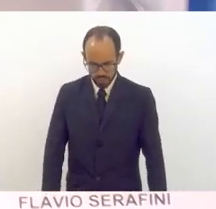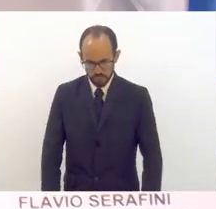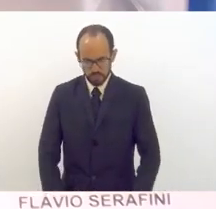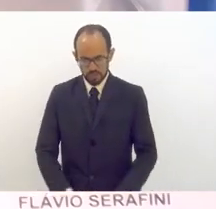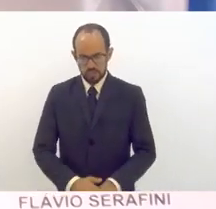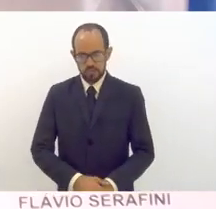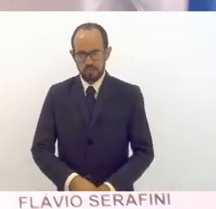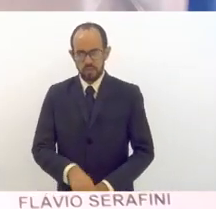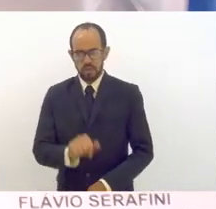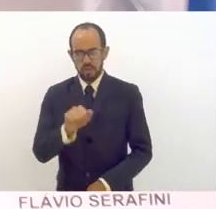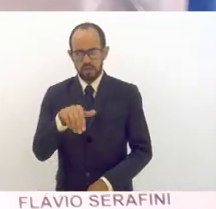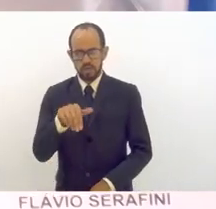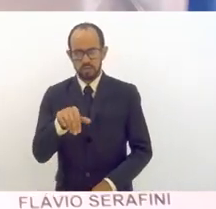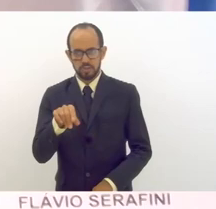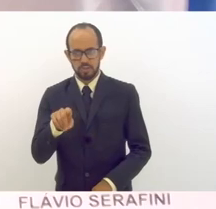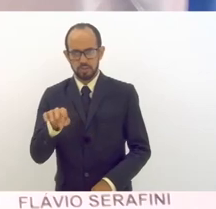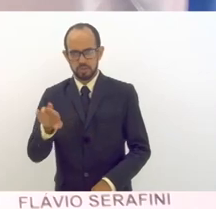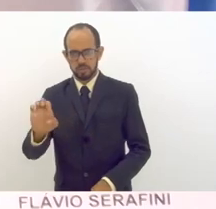Alexandre.